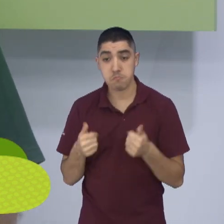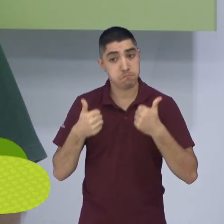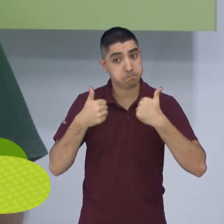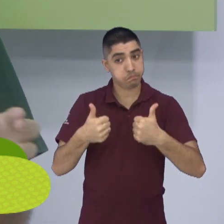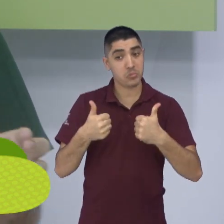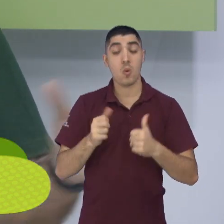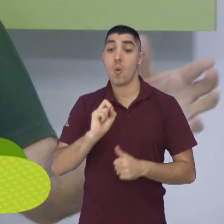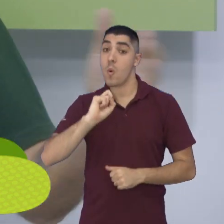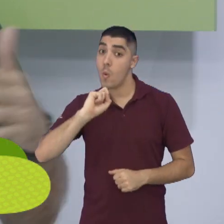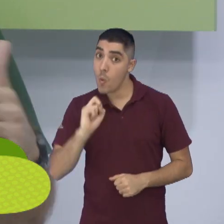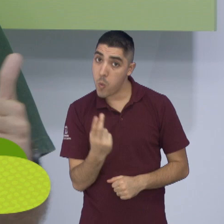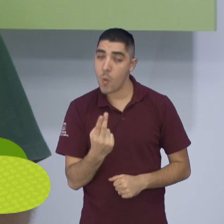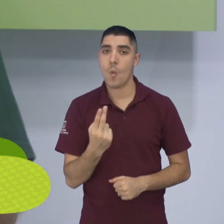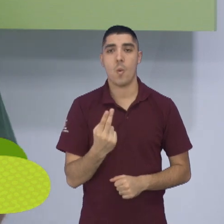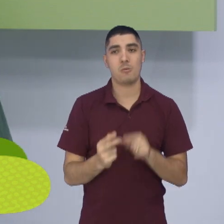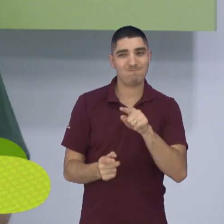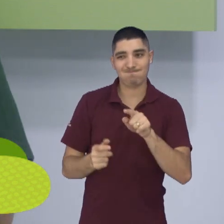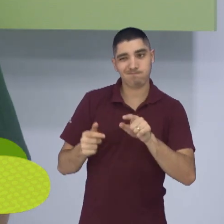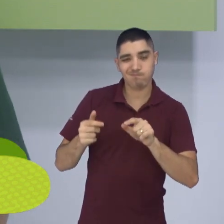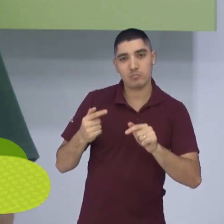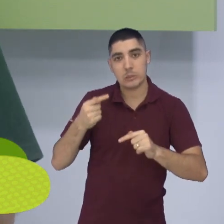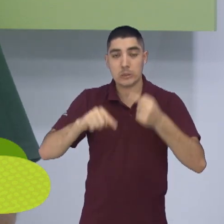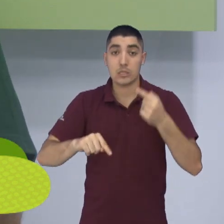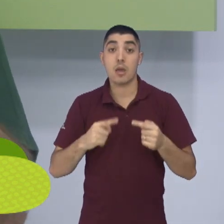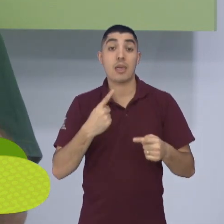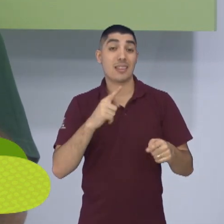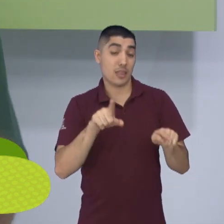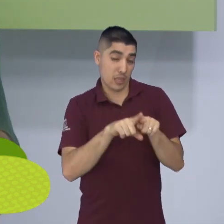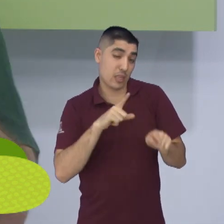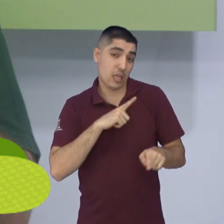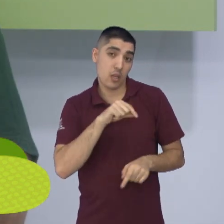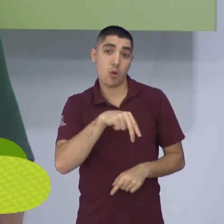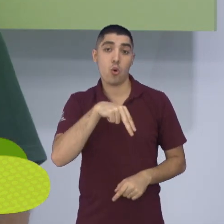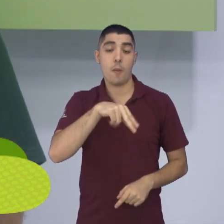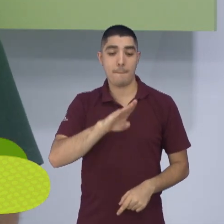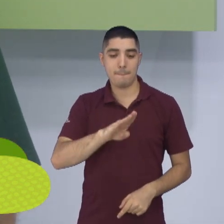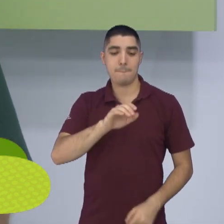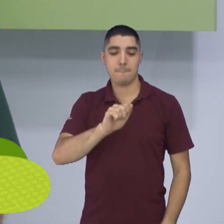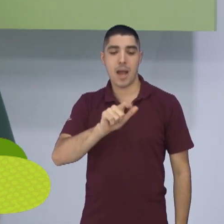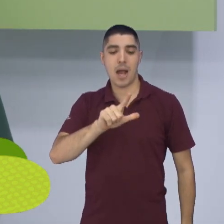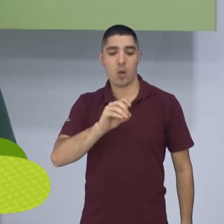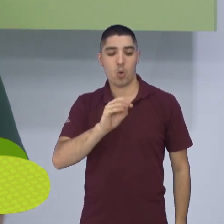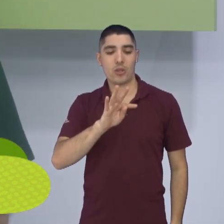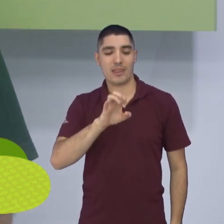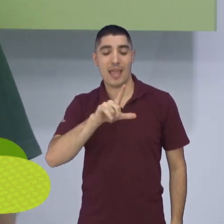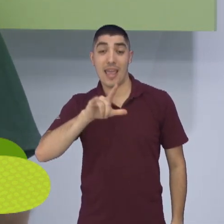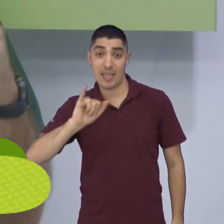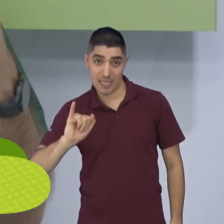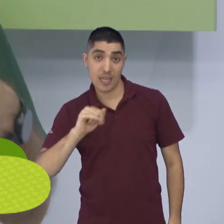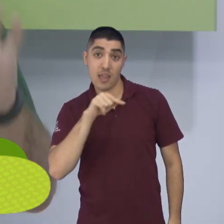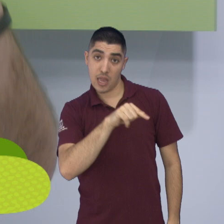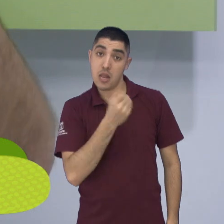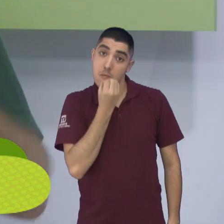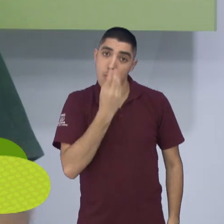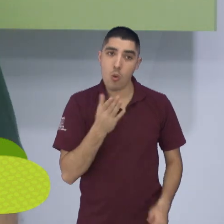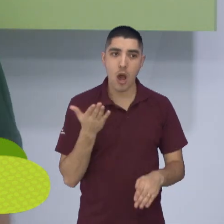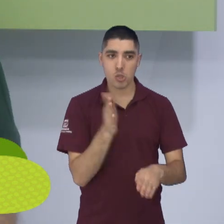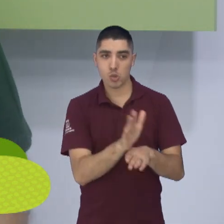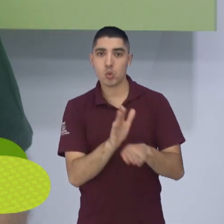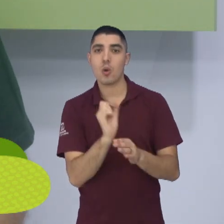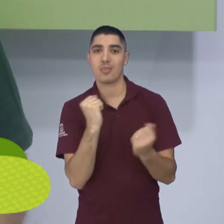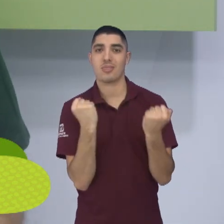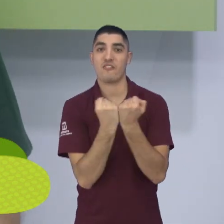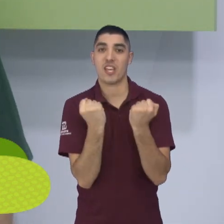o Nicolas, enfim, e aí o Balotelli para recompor essa defesa, né? Reforçar um pouco a defesa na cabeça de área ali, para tentar liberar os